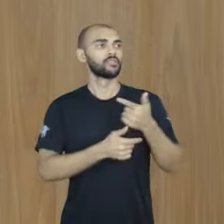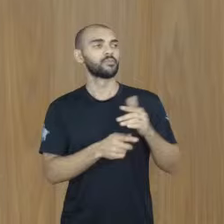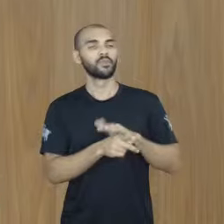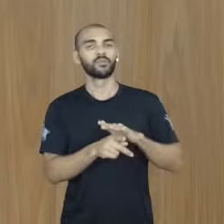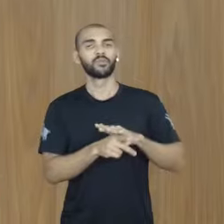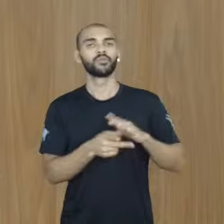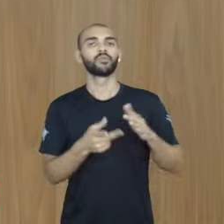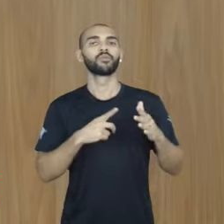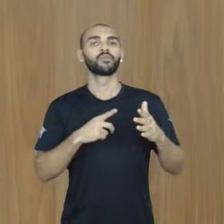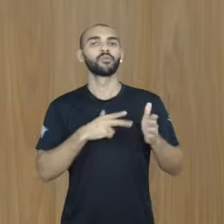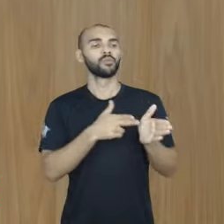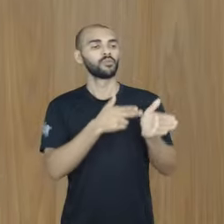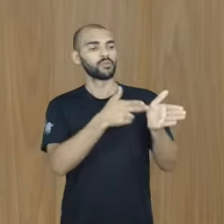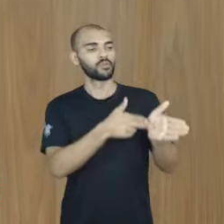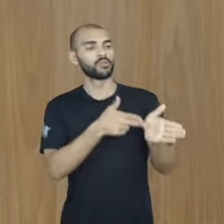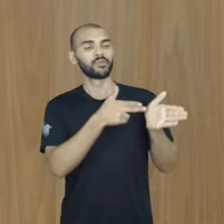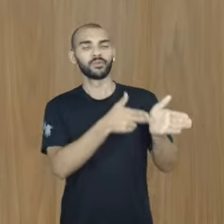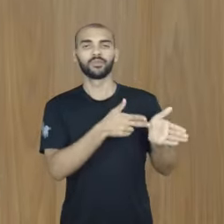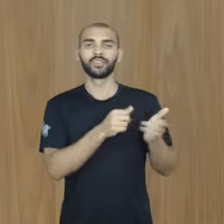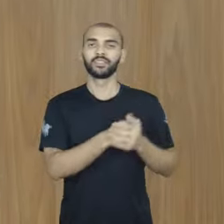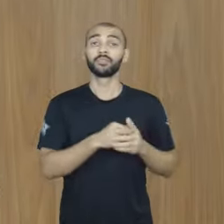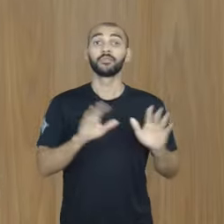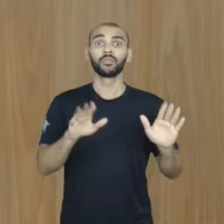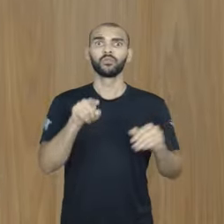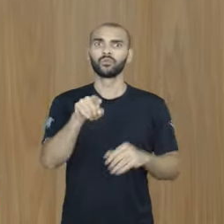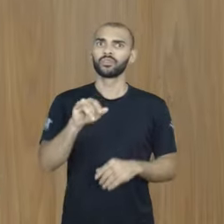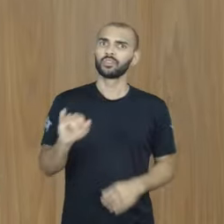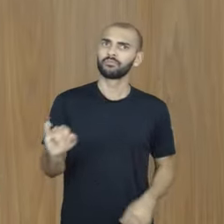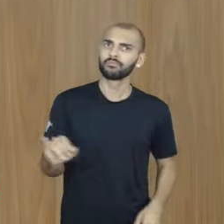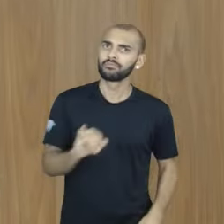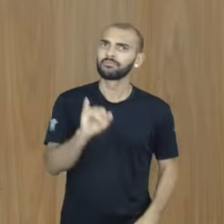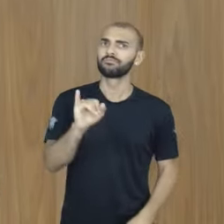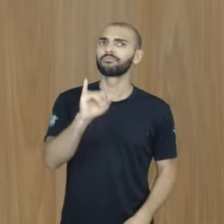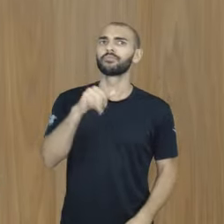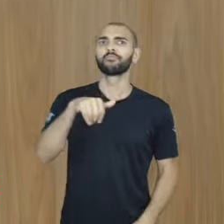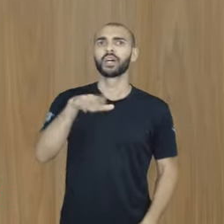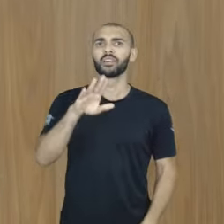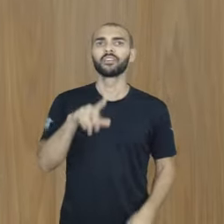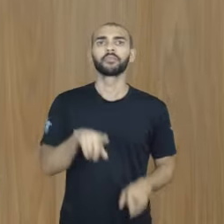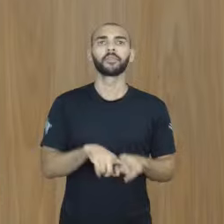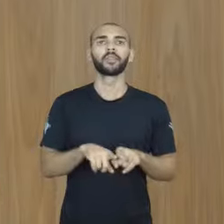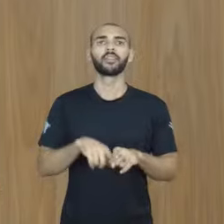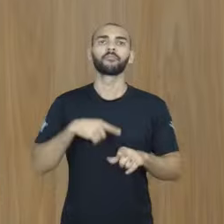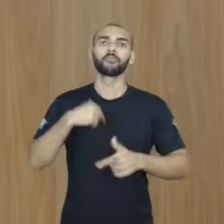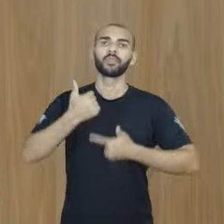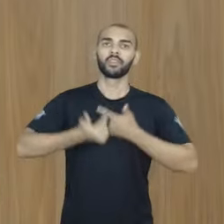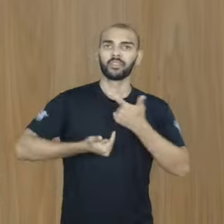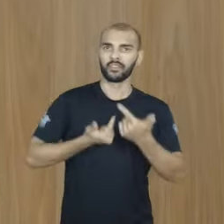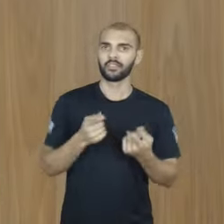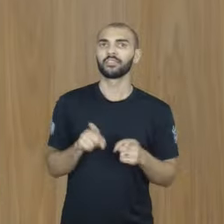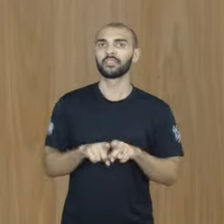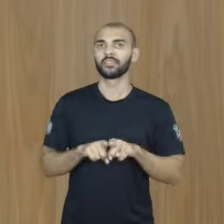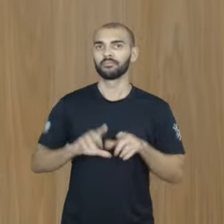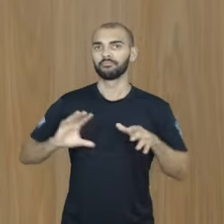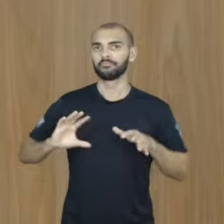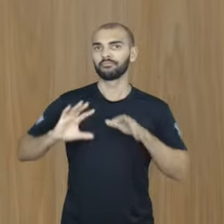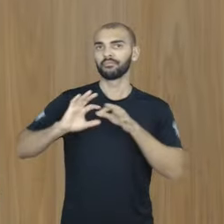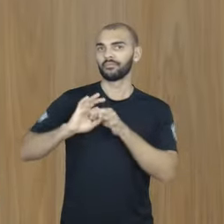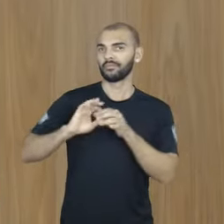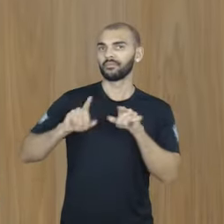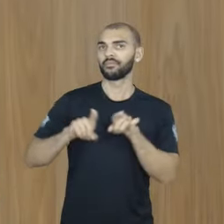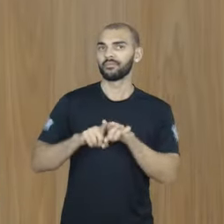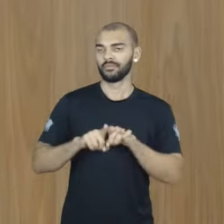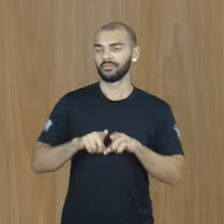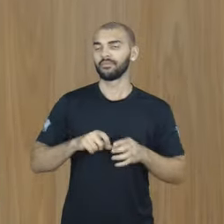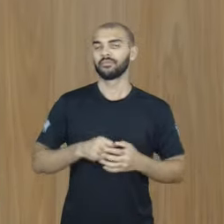Deus, apenas um trabalhador. Você é a parte mais importante. É, todos os trabalhadores, né, fazem parte da parte mais